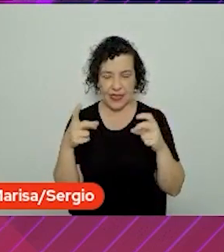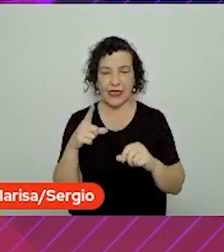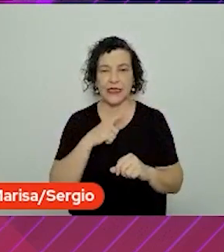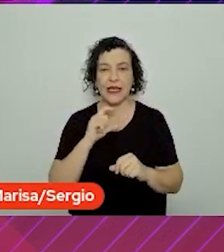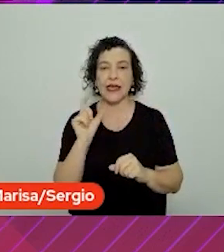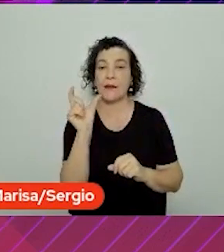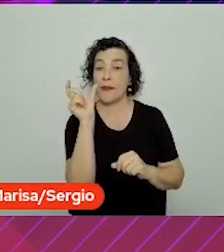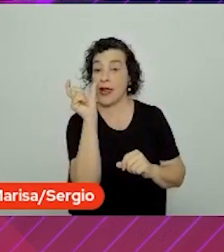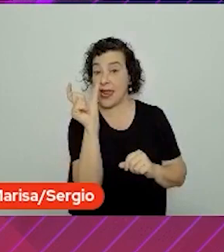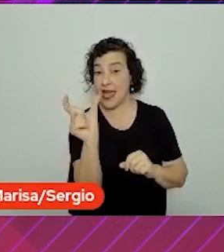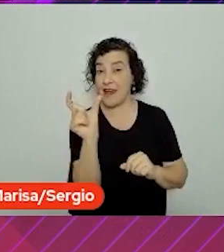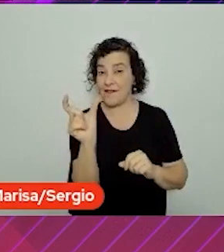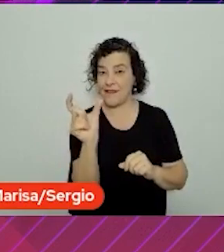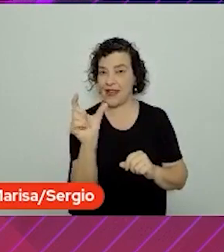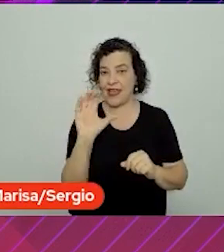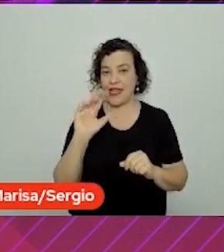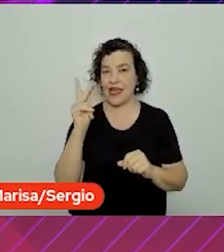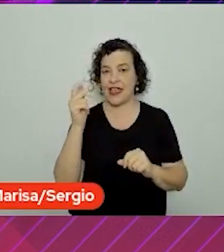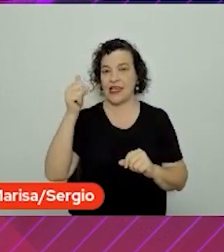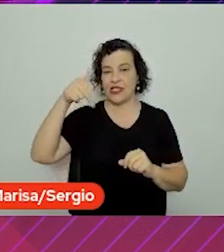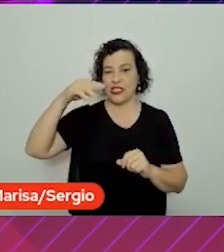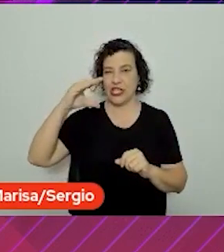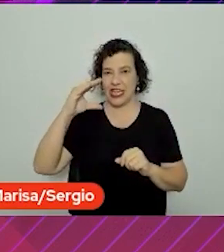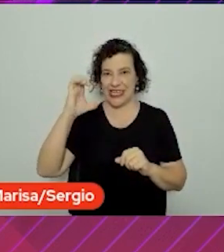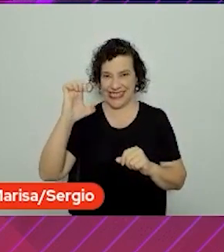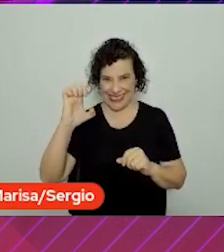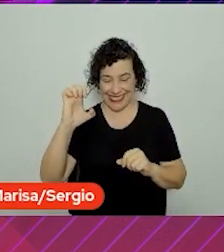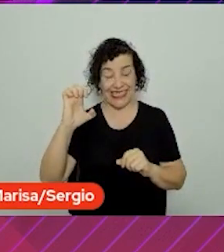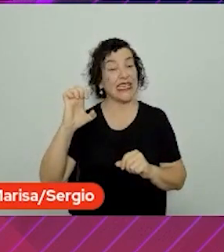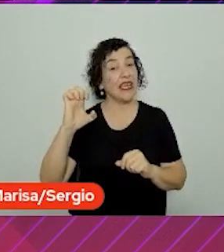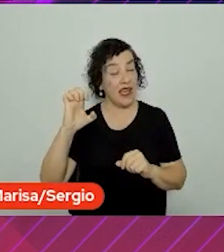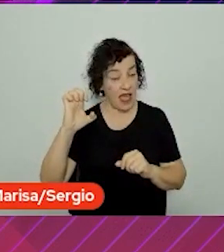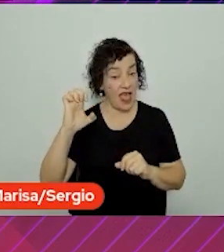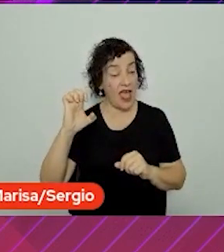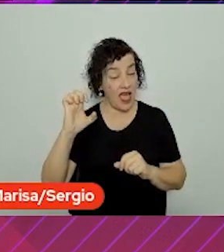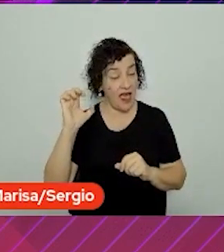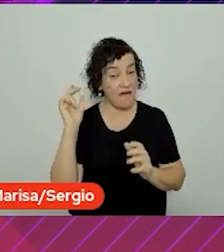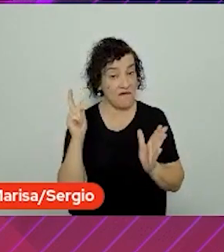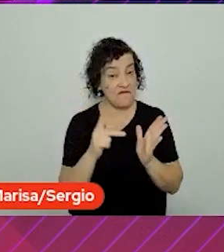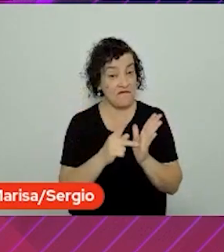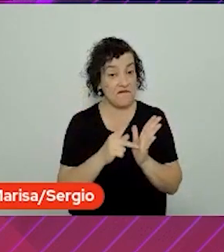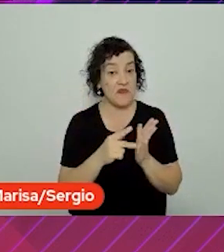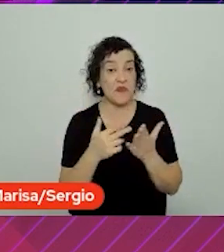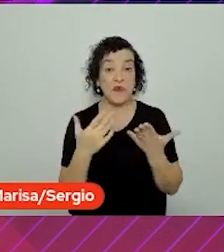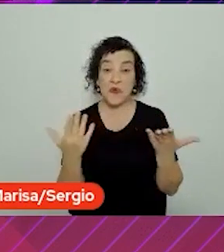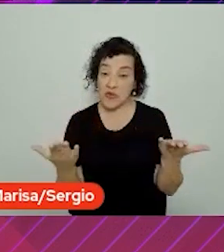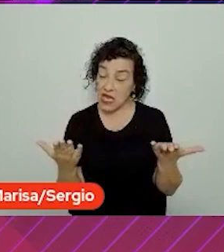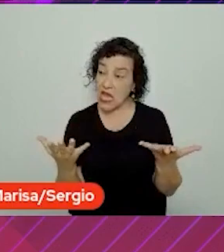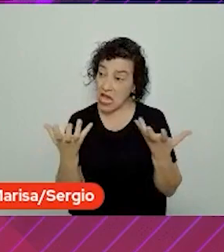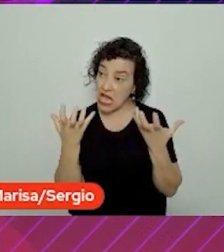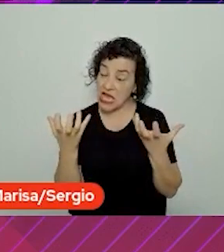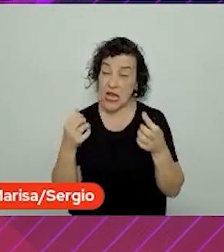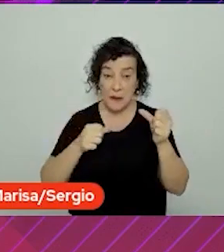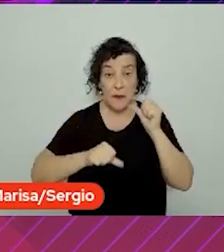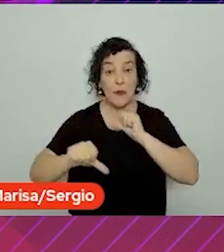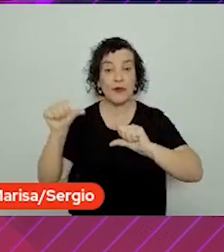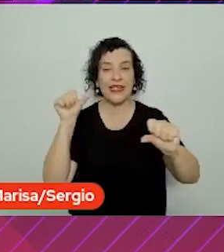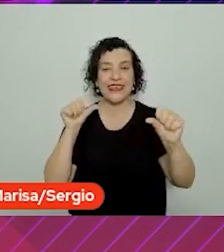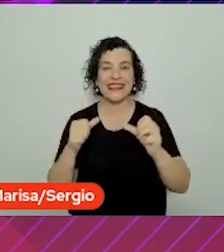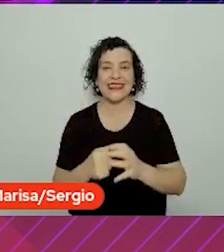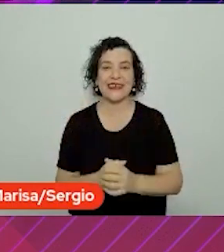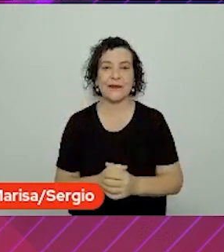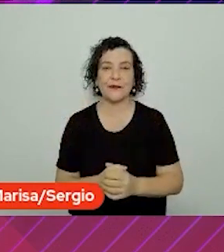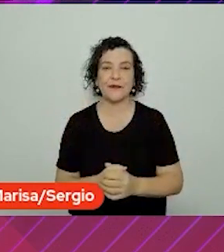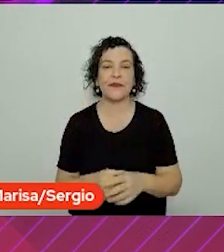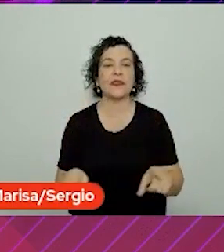palavra chance e change. Então, estou dando uma chance para a mudança.